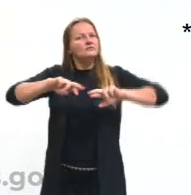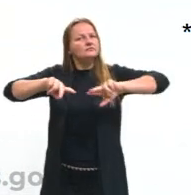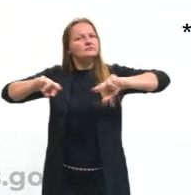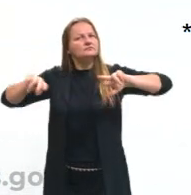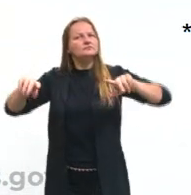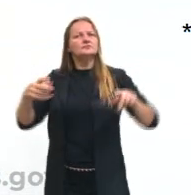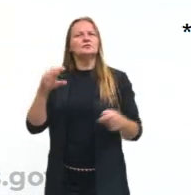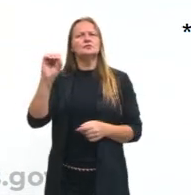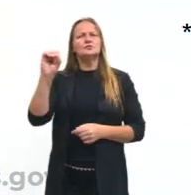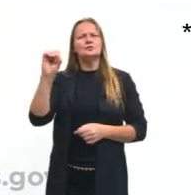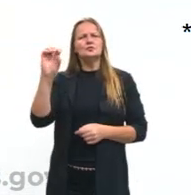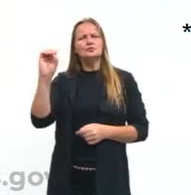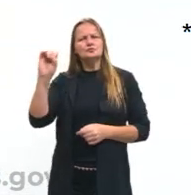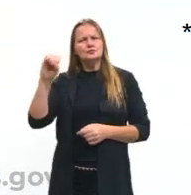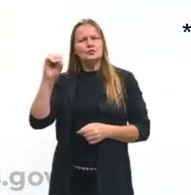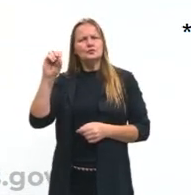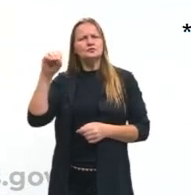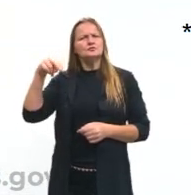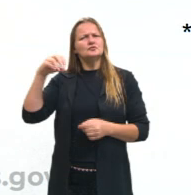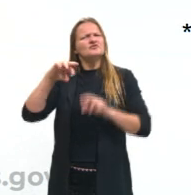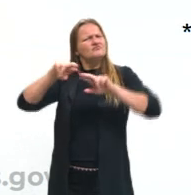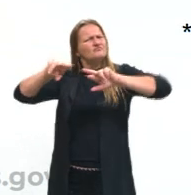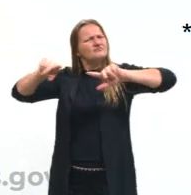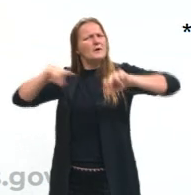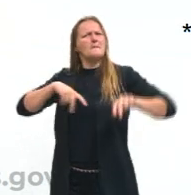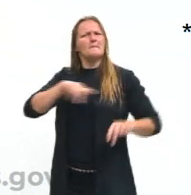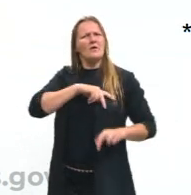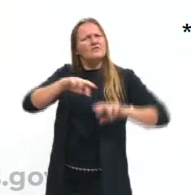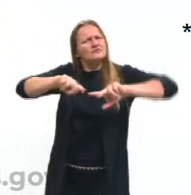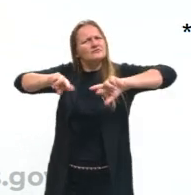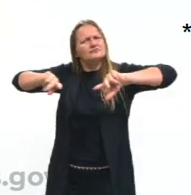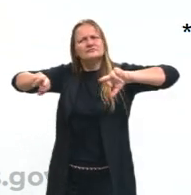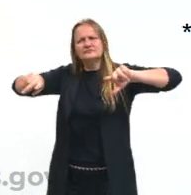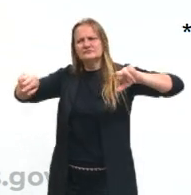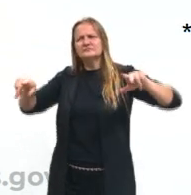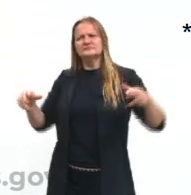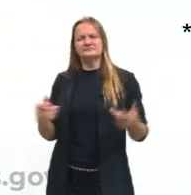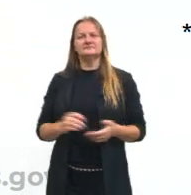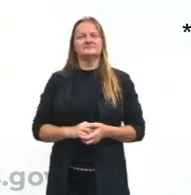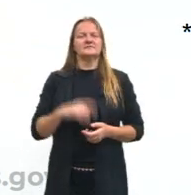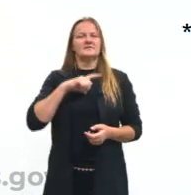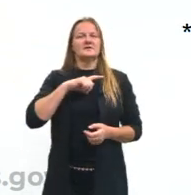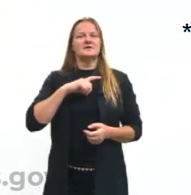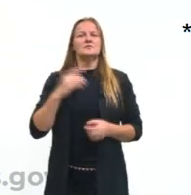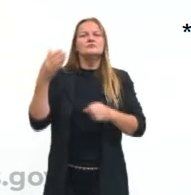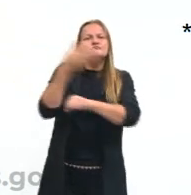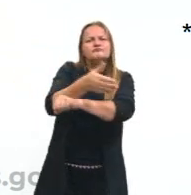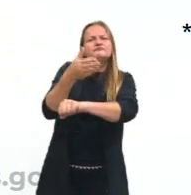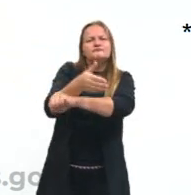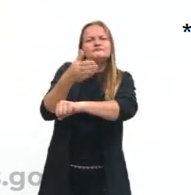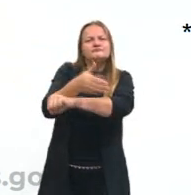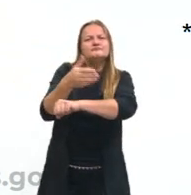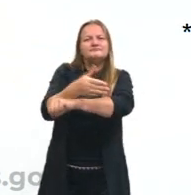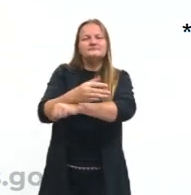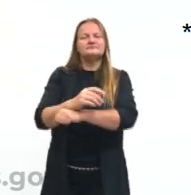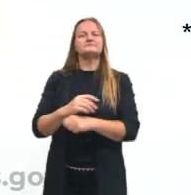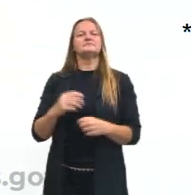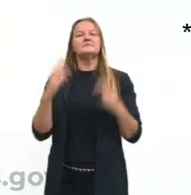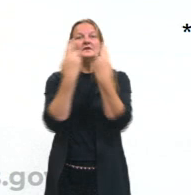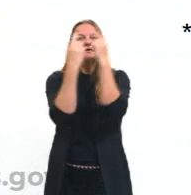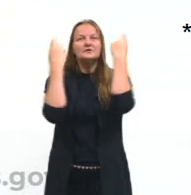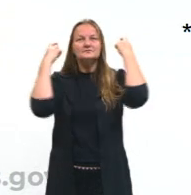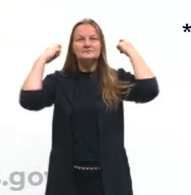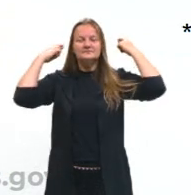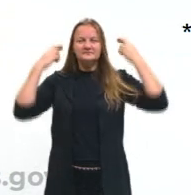os jônios dórios eólios os blocos vários povos que povoaram que civilizaram a